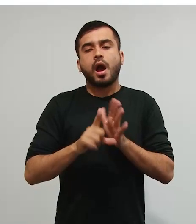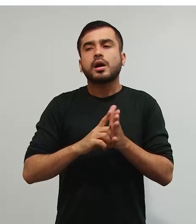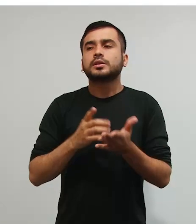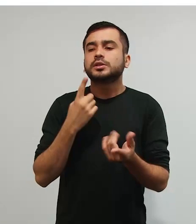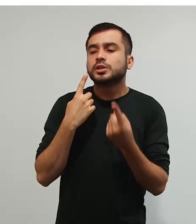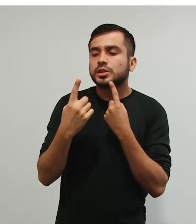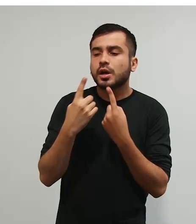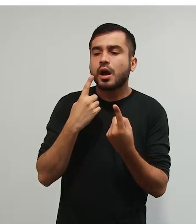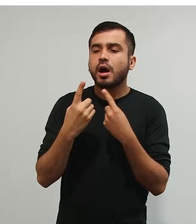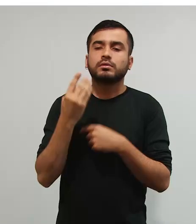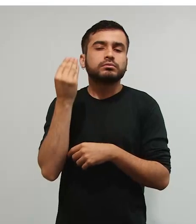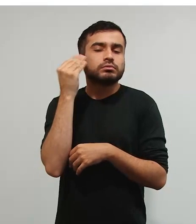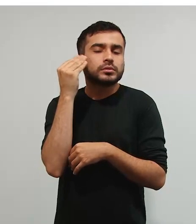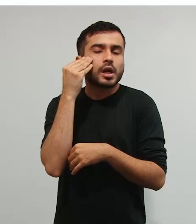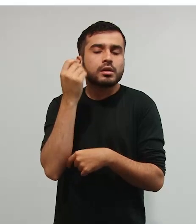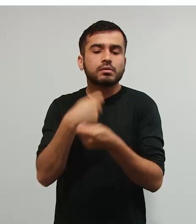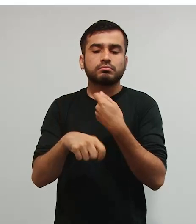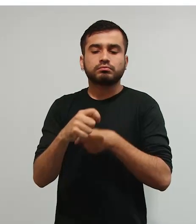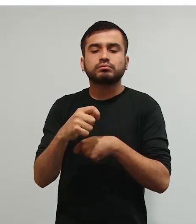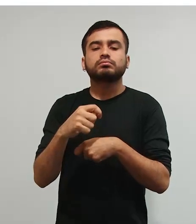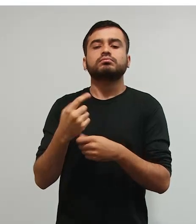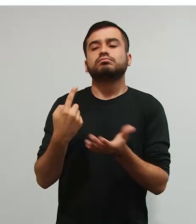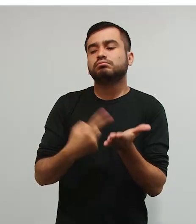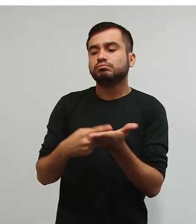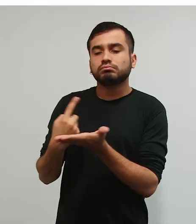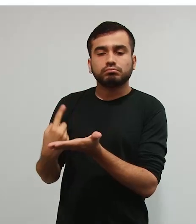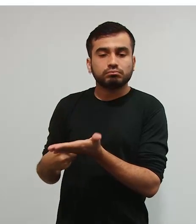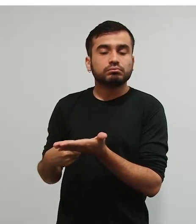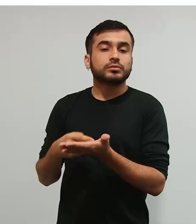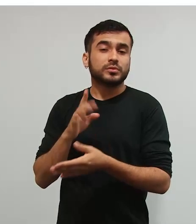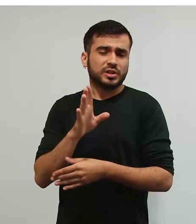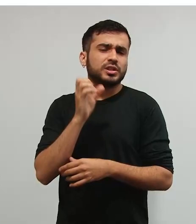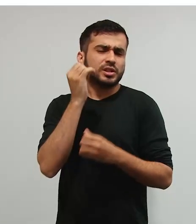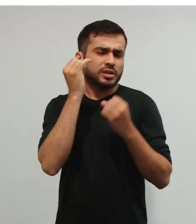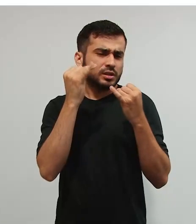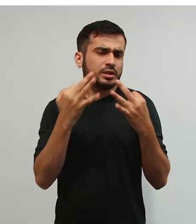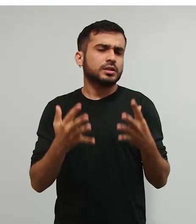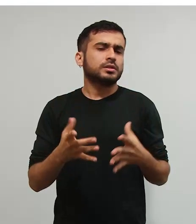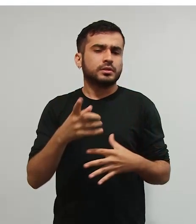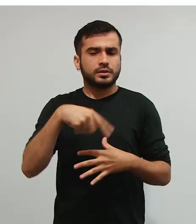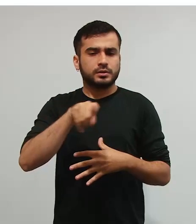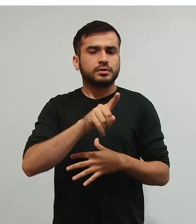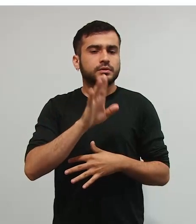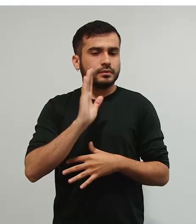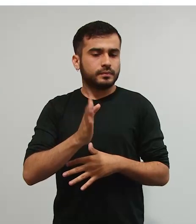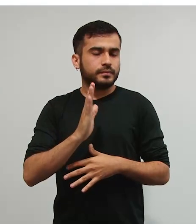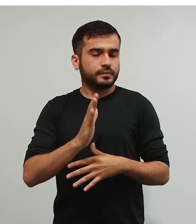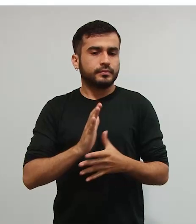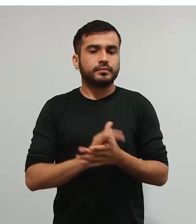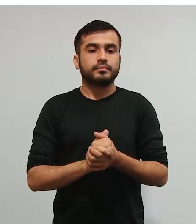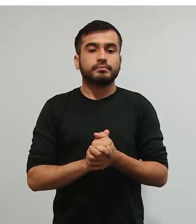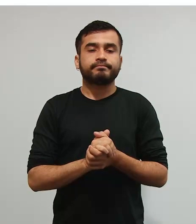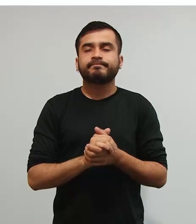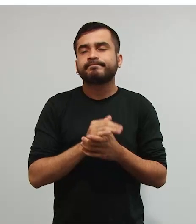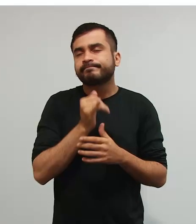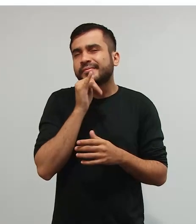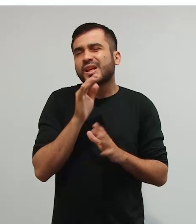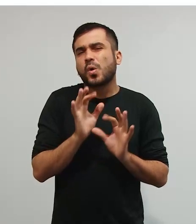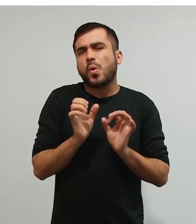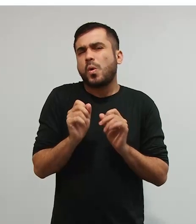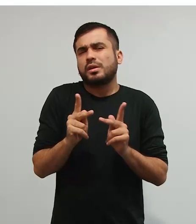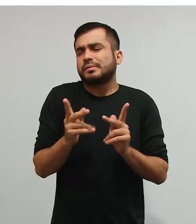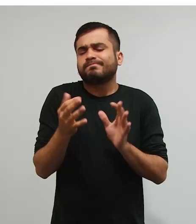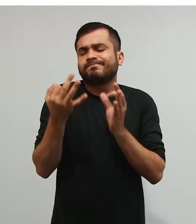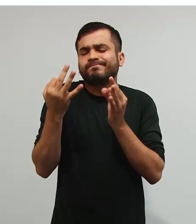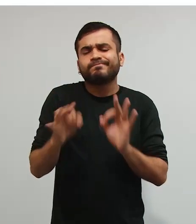resolver de forma administrativa, conforme eu já apontei ali do processo administrativo tributário. Tá, não deu certo. O